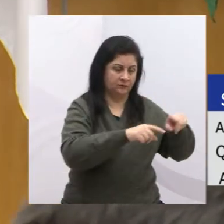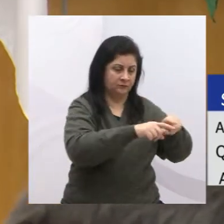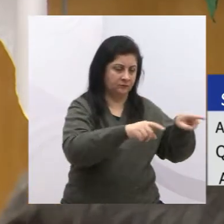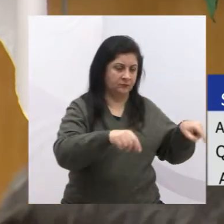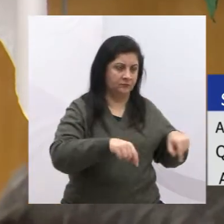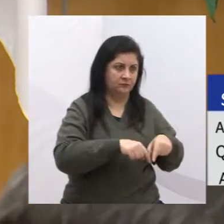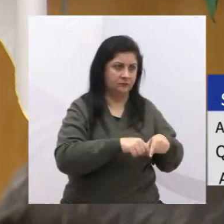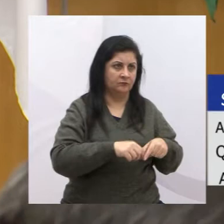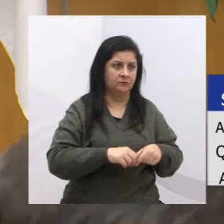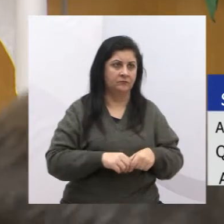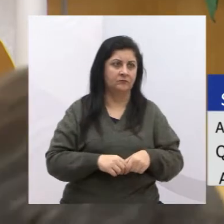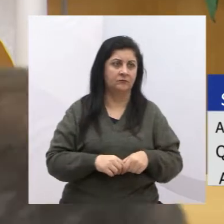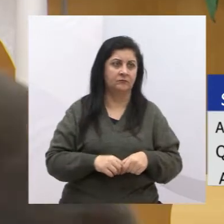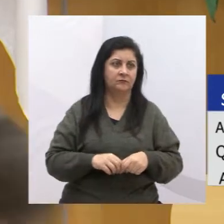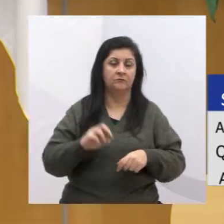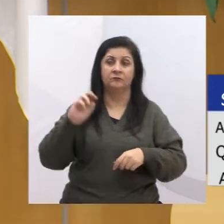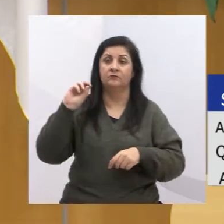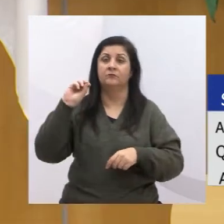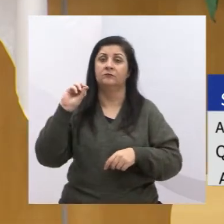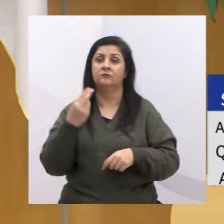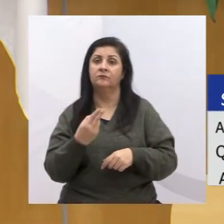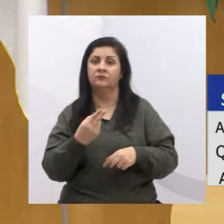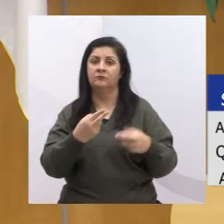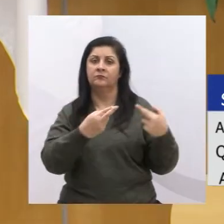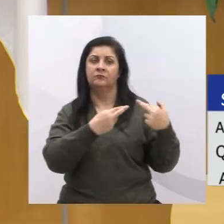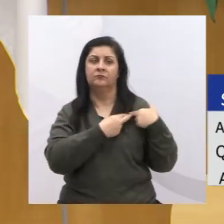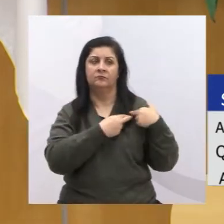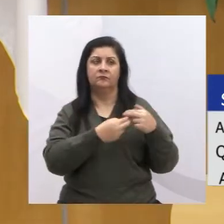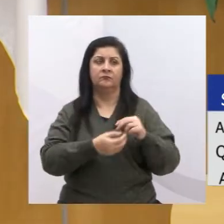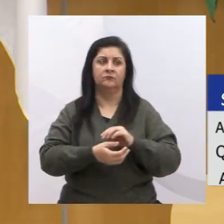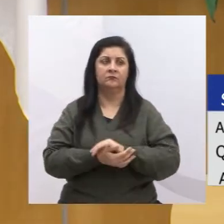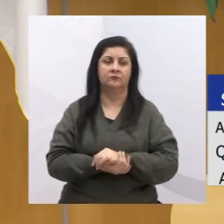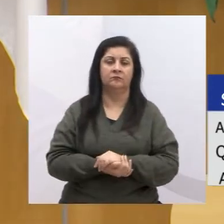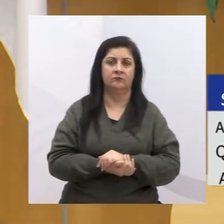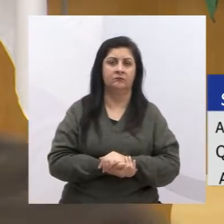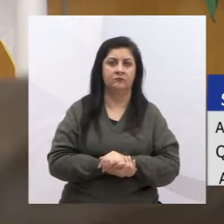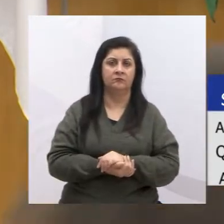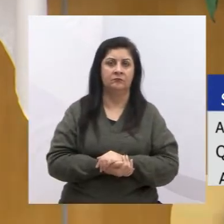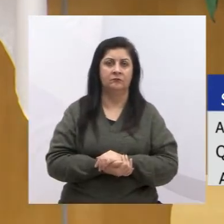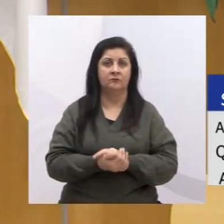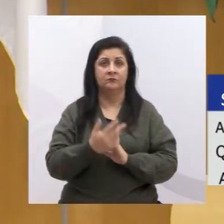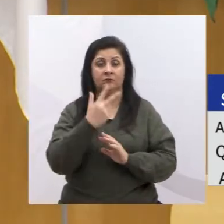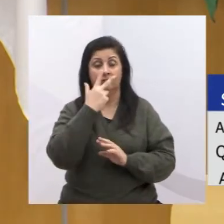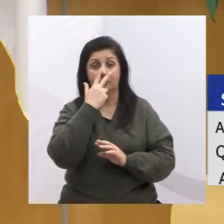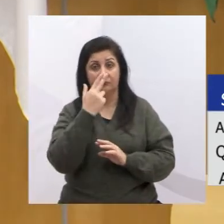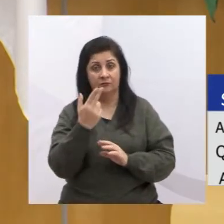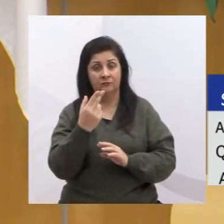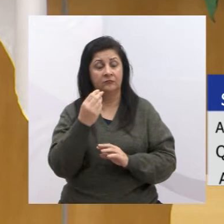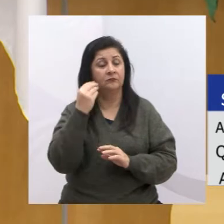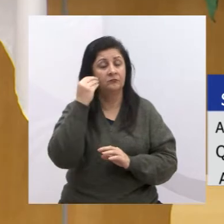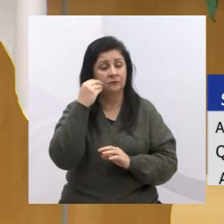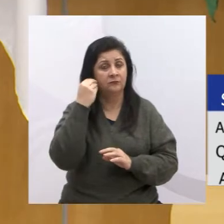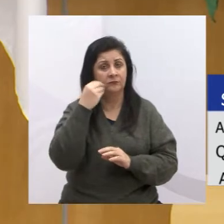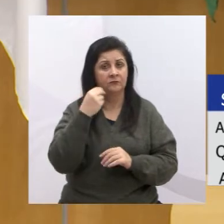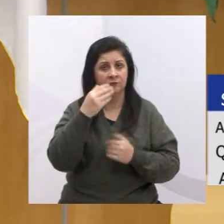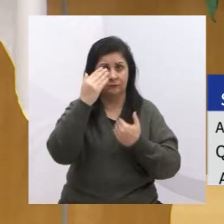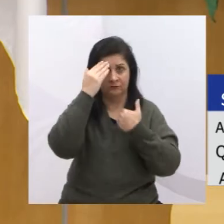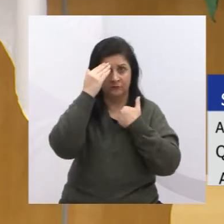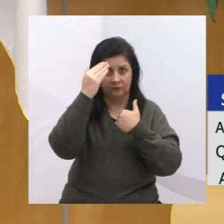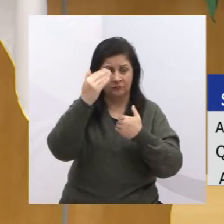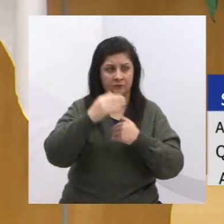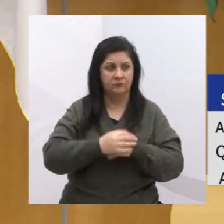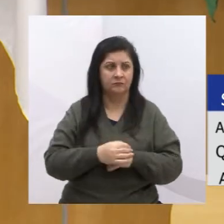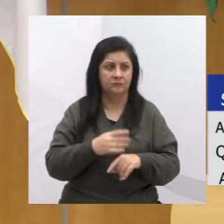presidente, ou o responsável. Então eu acho que é uma tentativa válida, vereador. Agradeço até porque